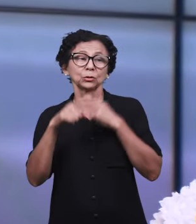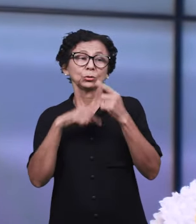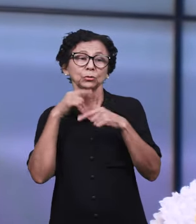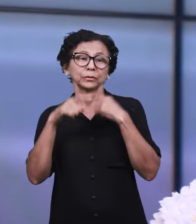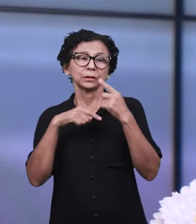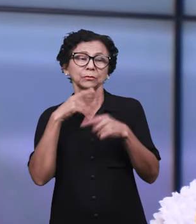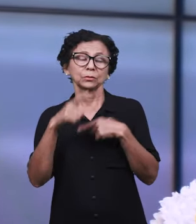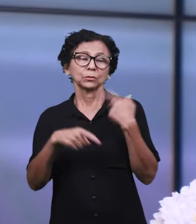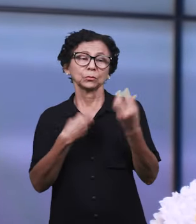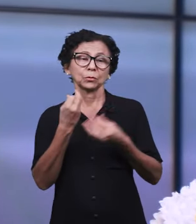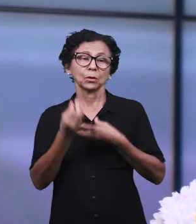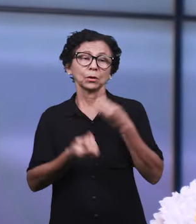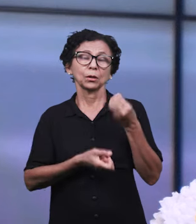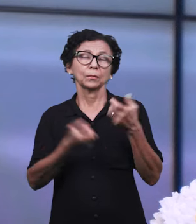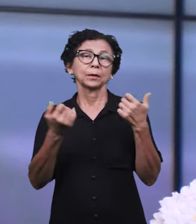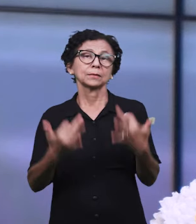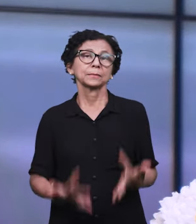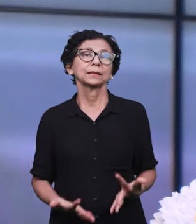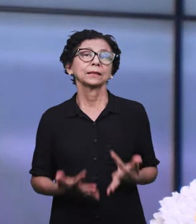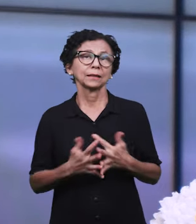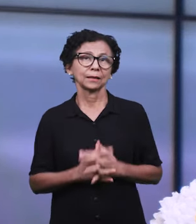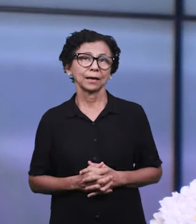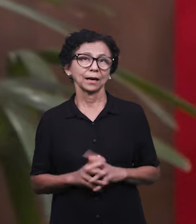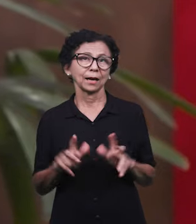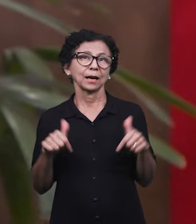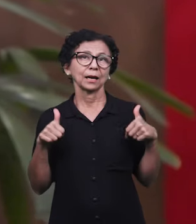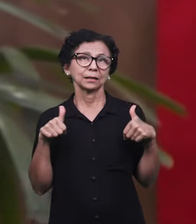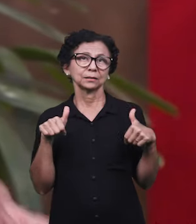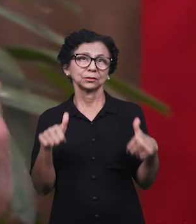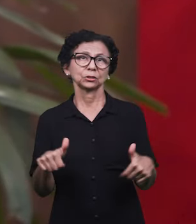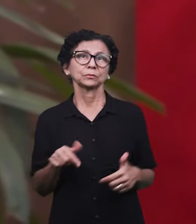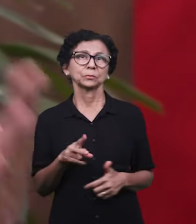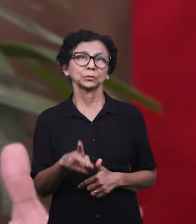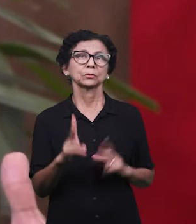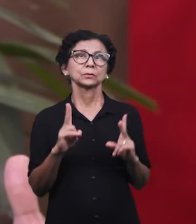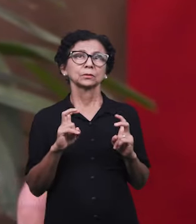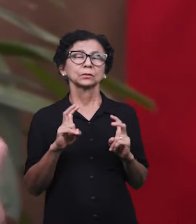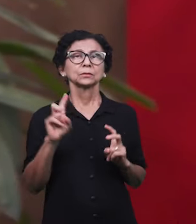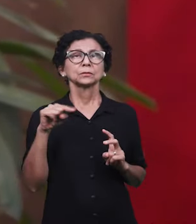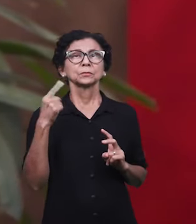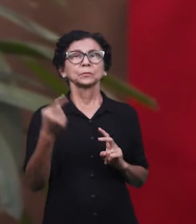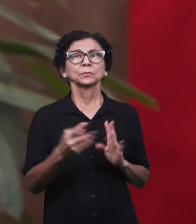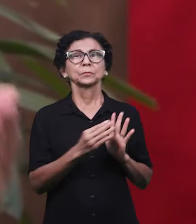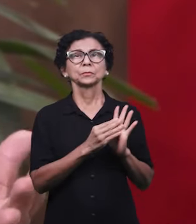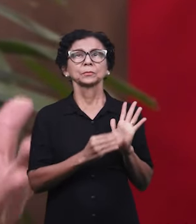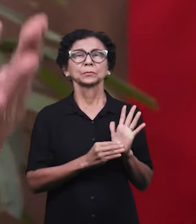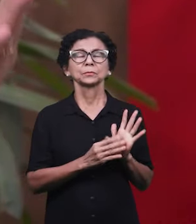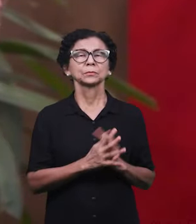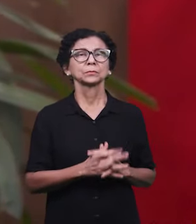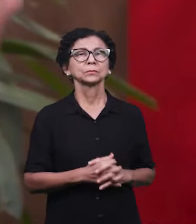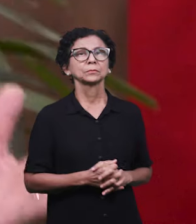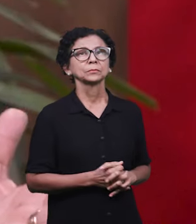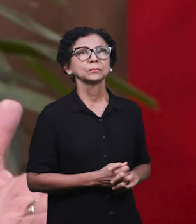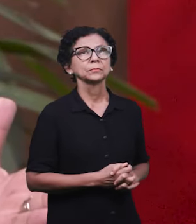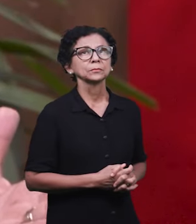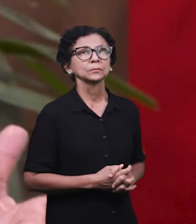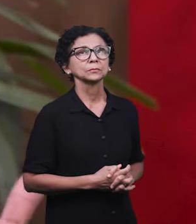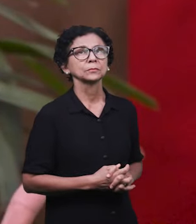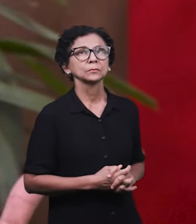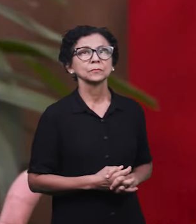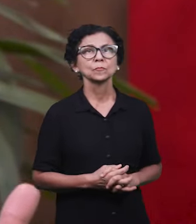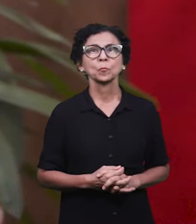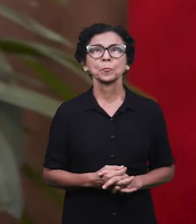caminhar com esse tema, né, Kézia? No próximo episódio. Irmãos, uma alegria ter o pastor Tiago, ungido Willer aqui,